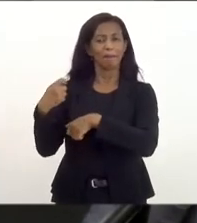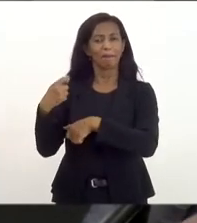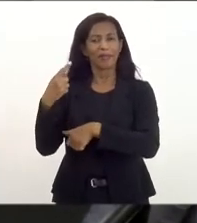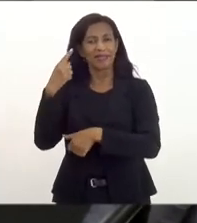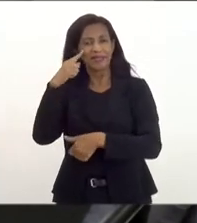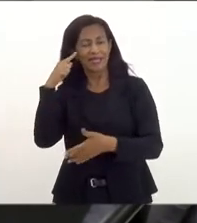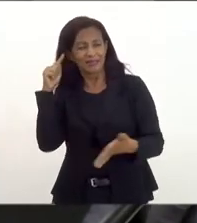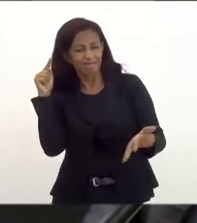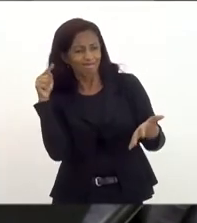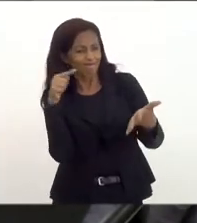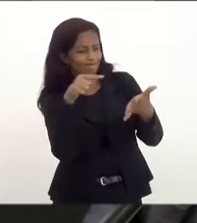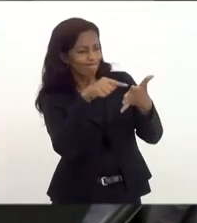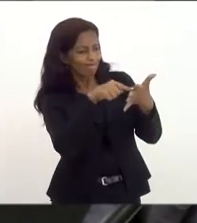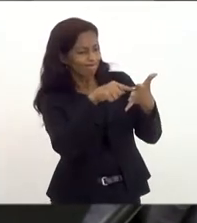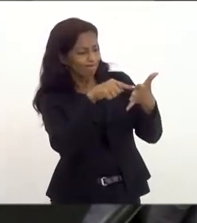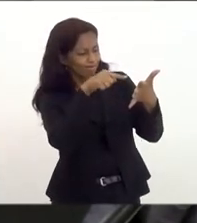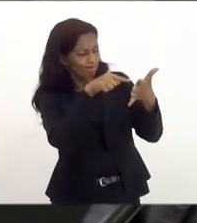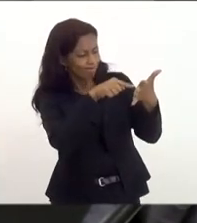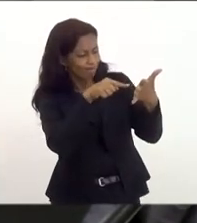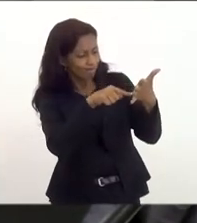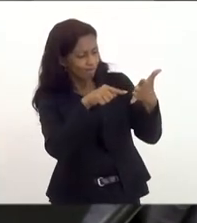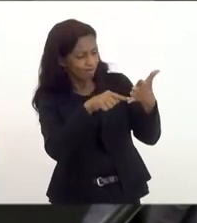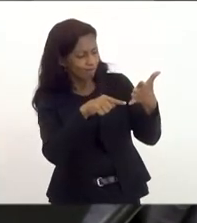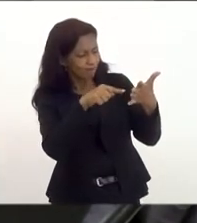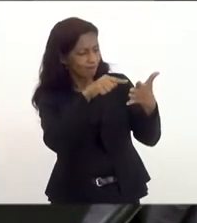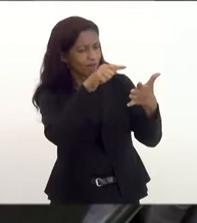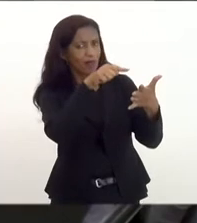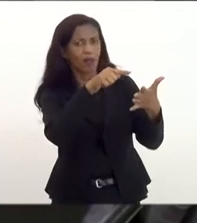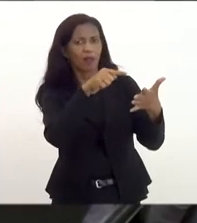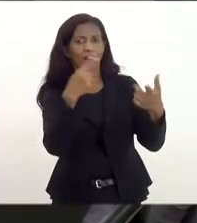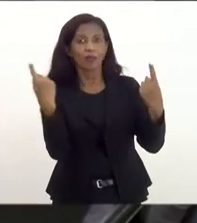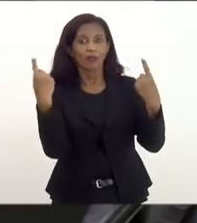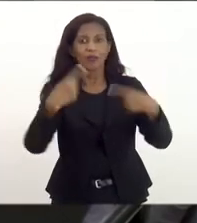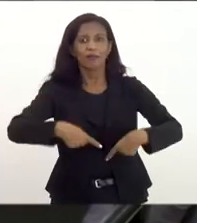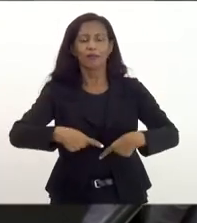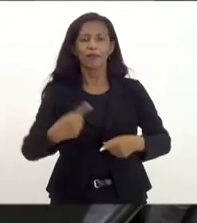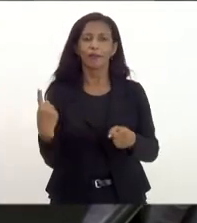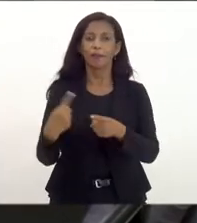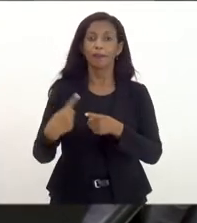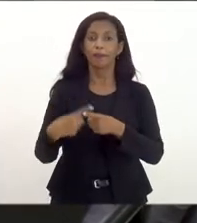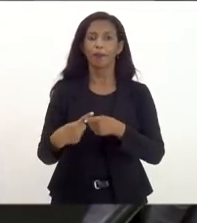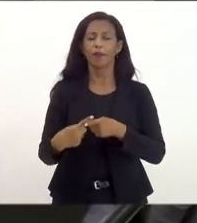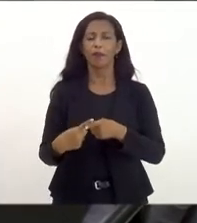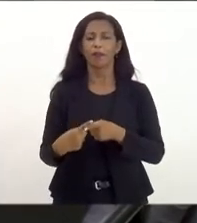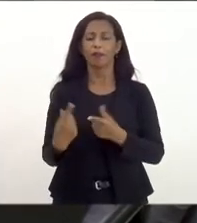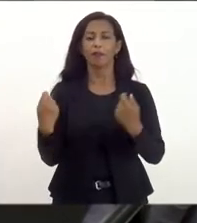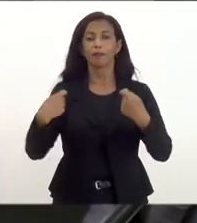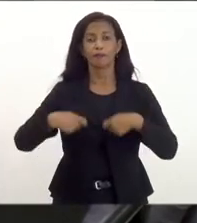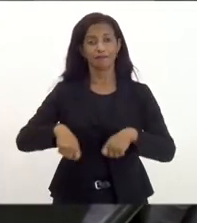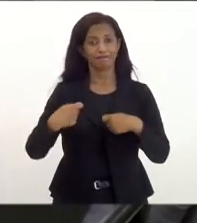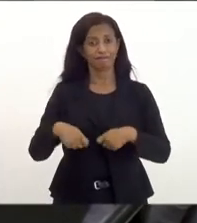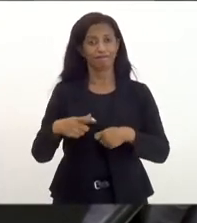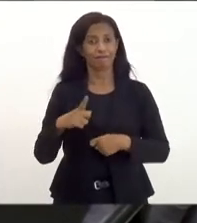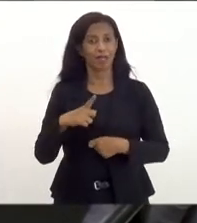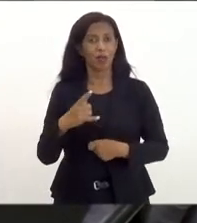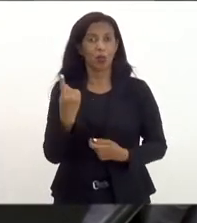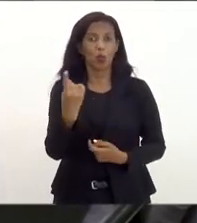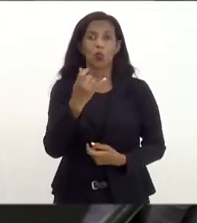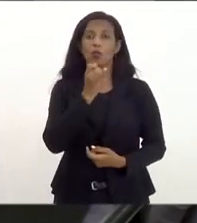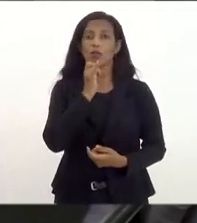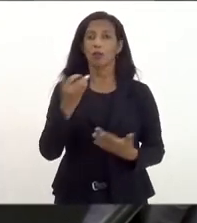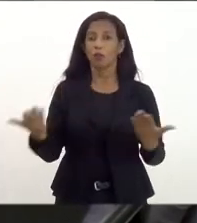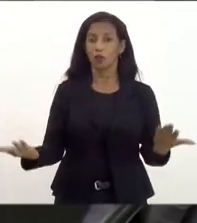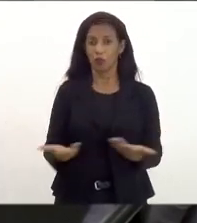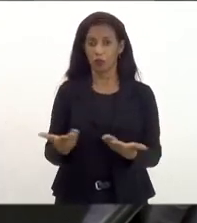identificar isso é um baita desafio porque a um eu dou um exemplo